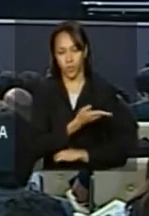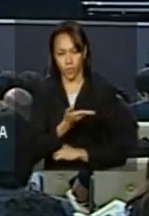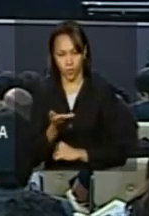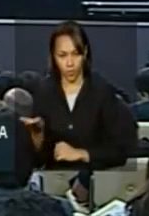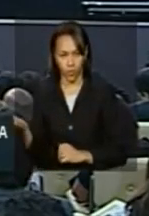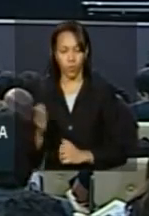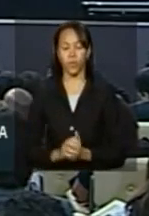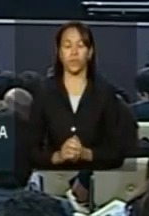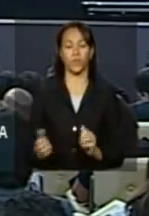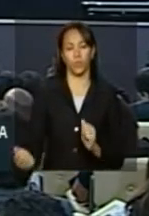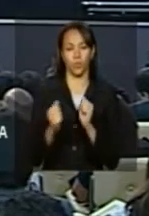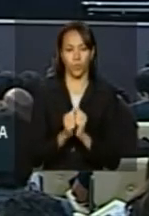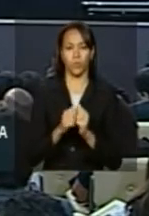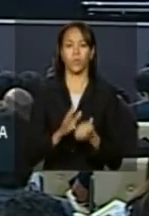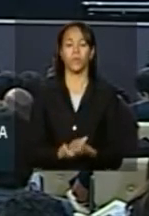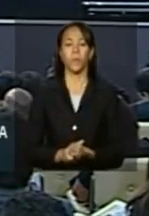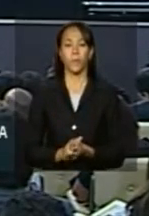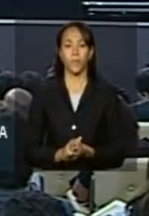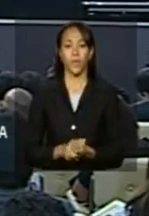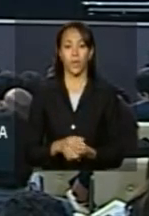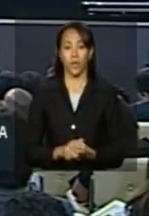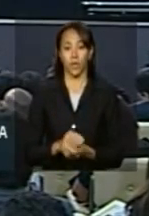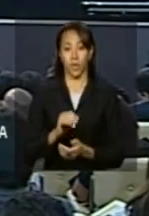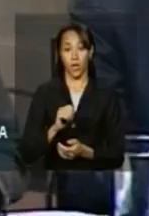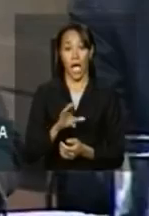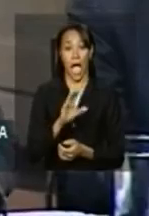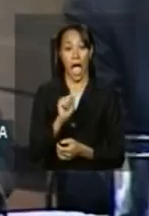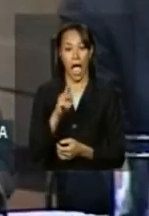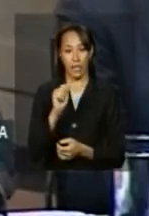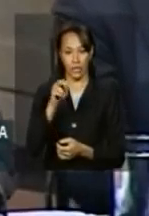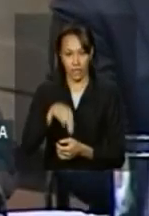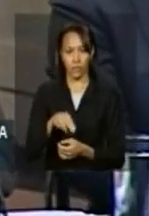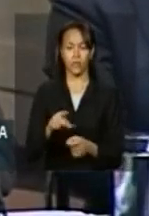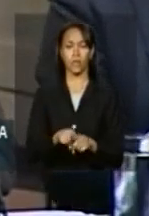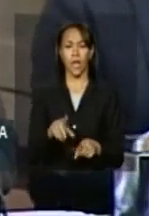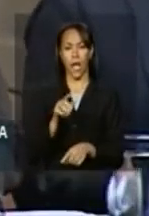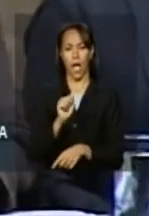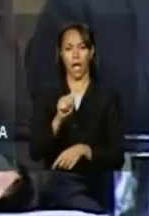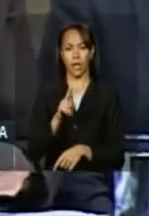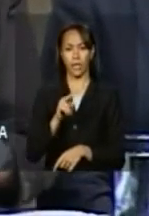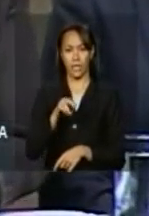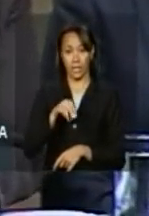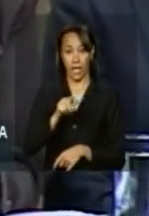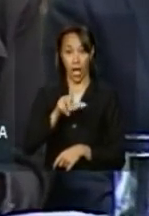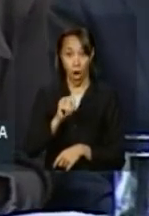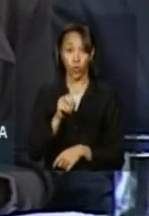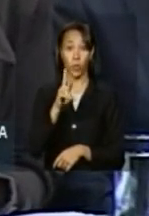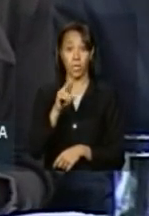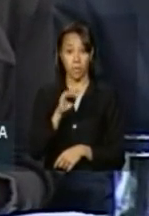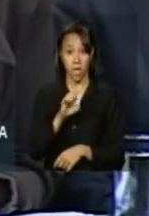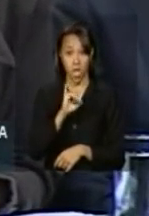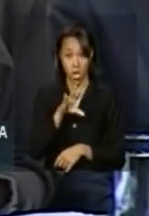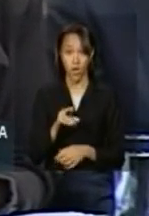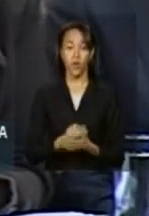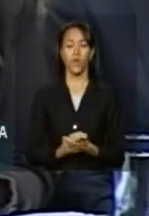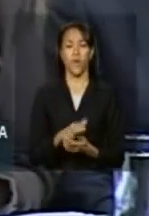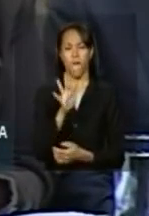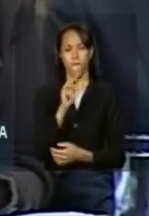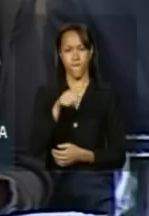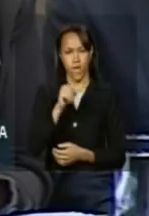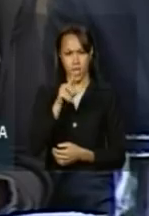Lobão, Ana de Holanda, Luiz Inácio Adams, Aguinaldo Ribeiro, Fernando